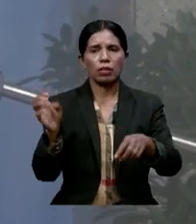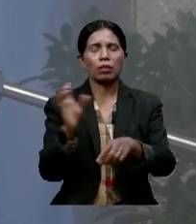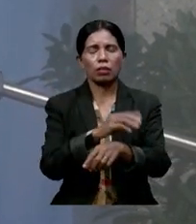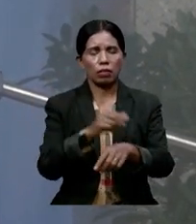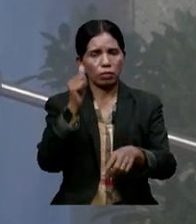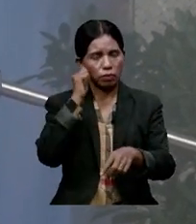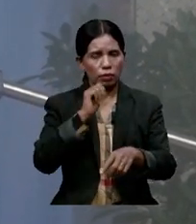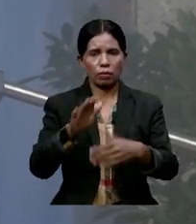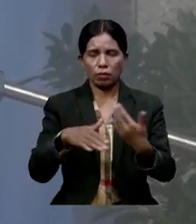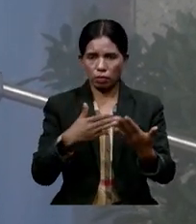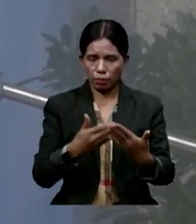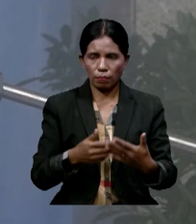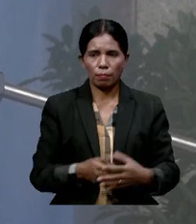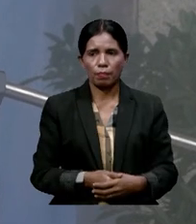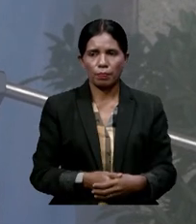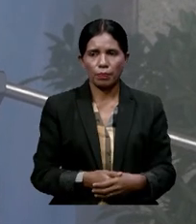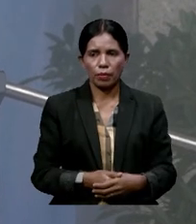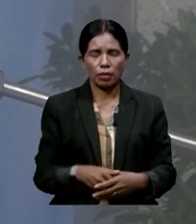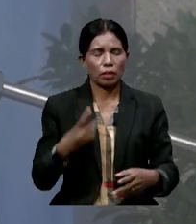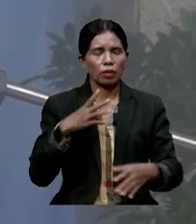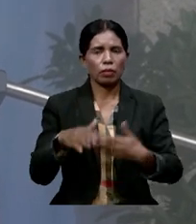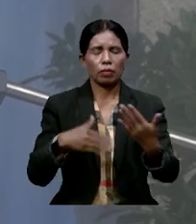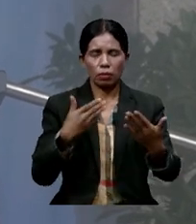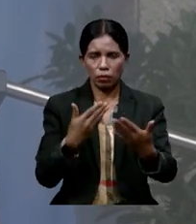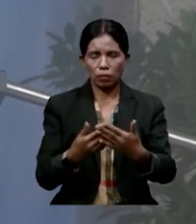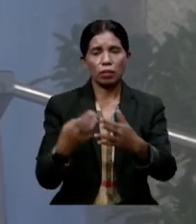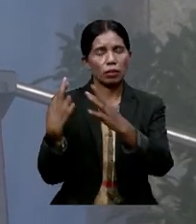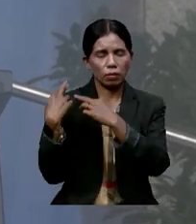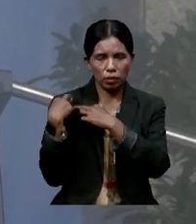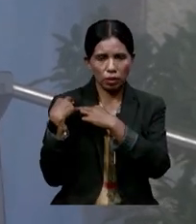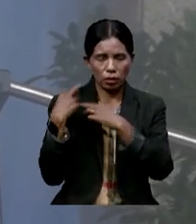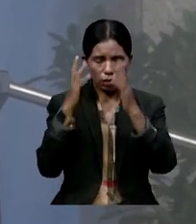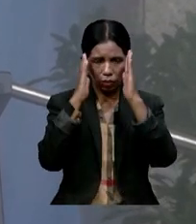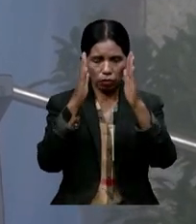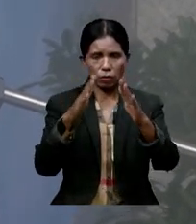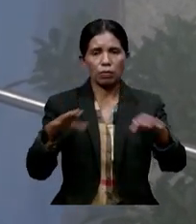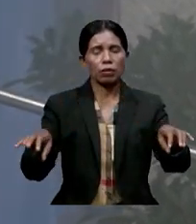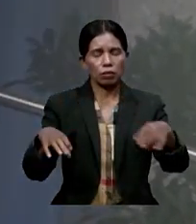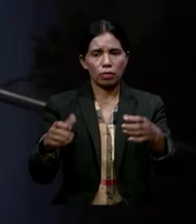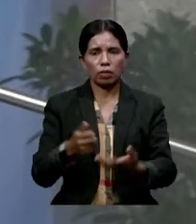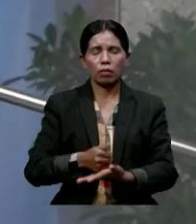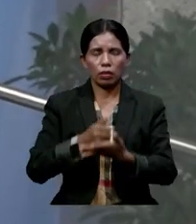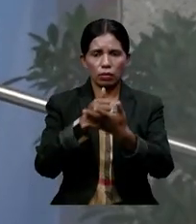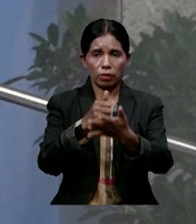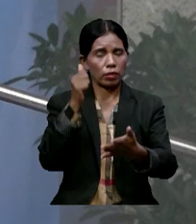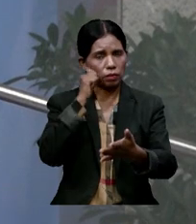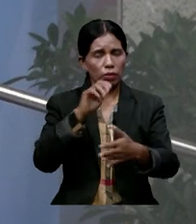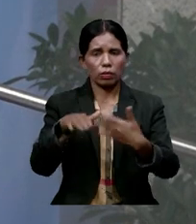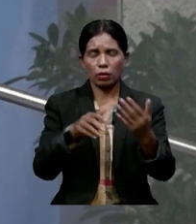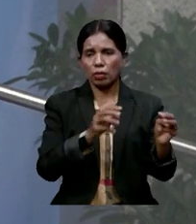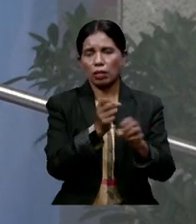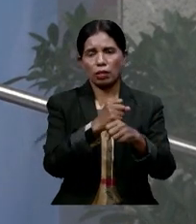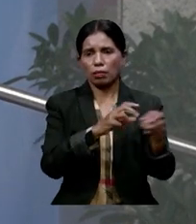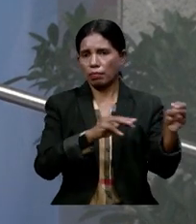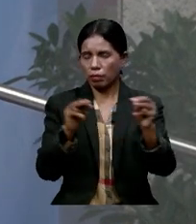mulheres. Todos nós temos um papel de desempenhar nessa jornada, sendo agentes de mudança,